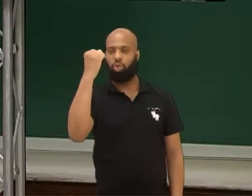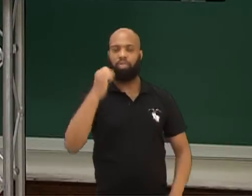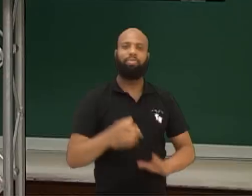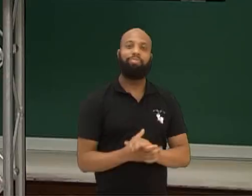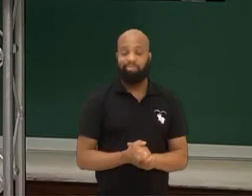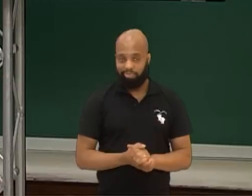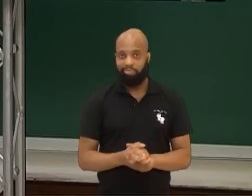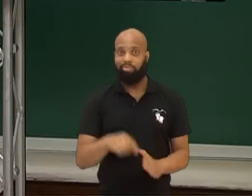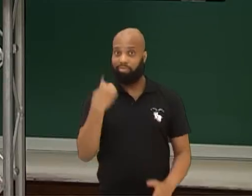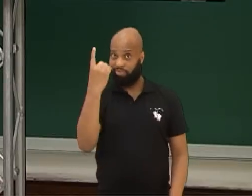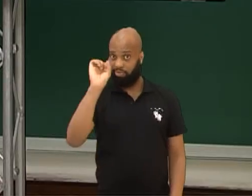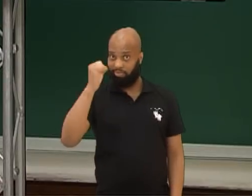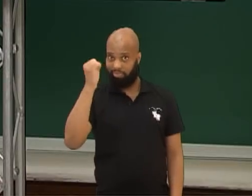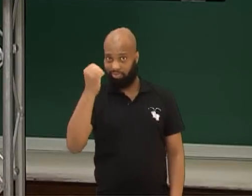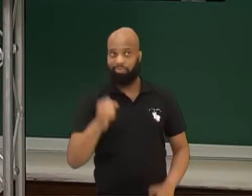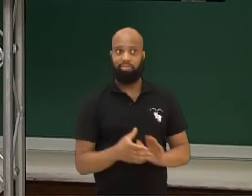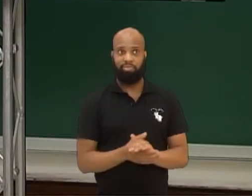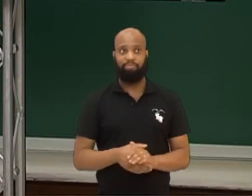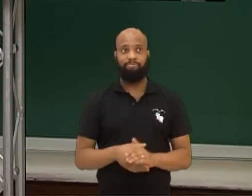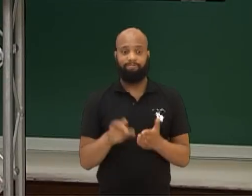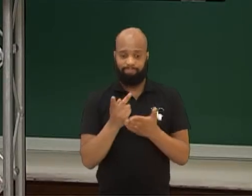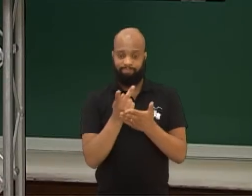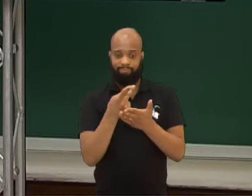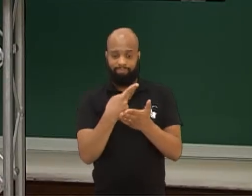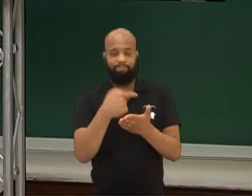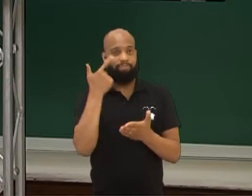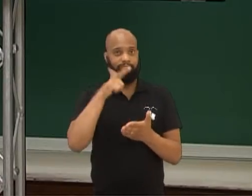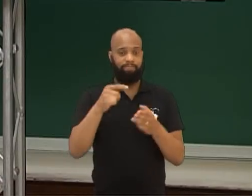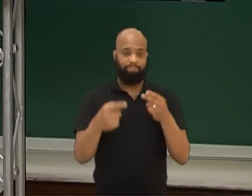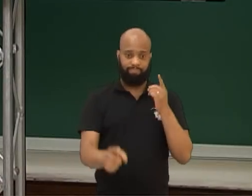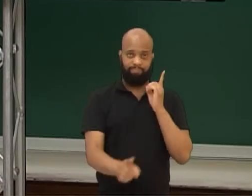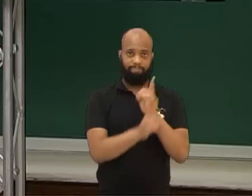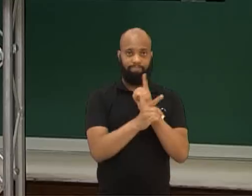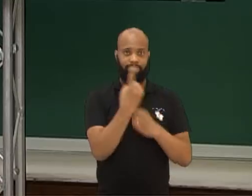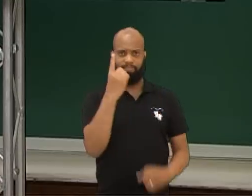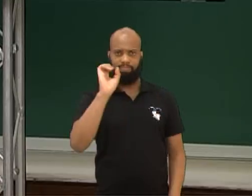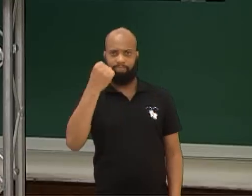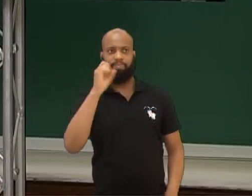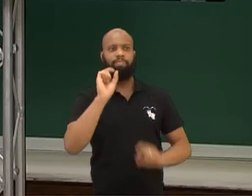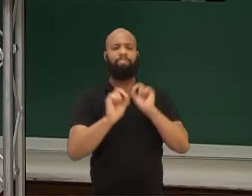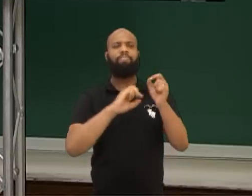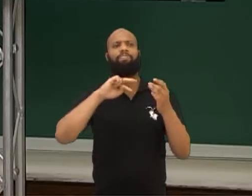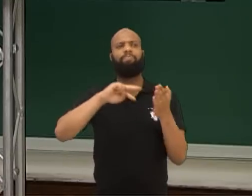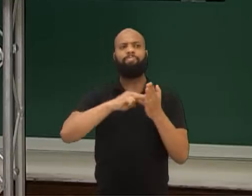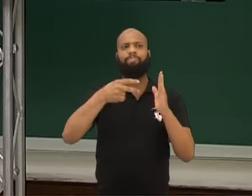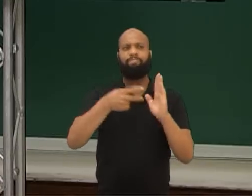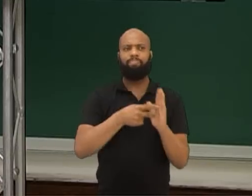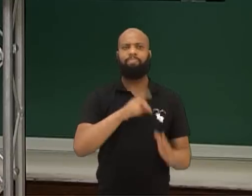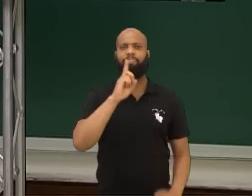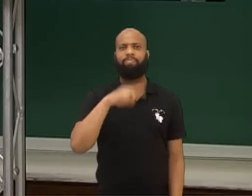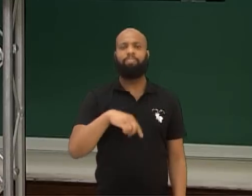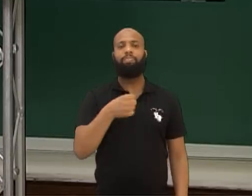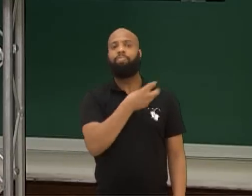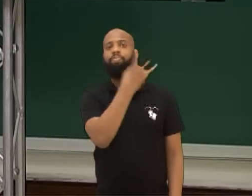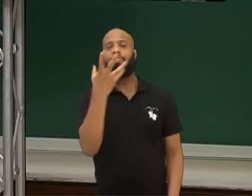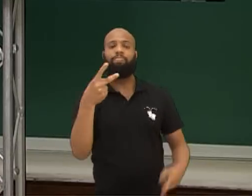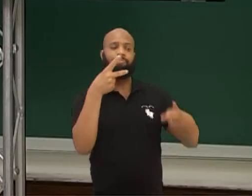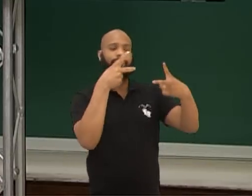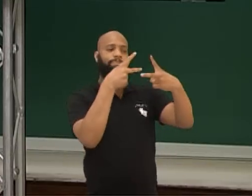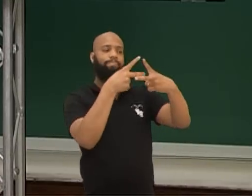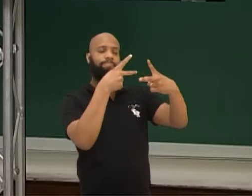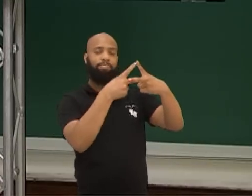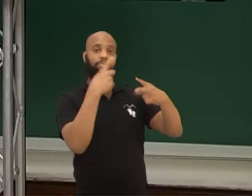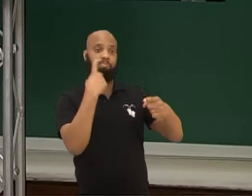aqui. Então, ó, no desenho, eu obtive 18. E o que é esse 18? Vamos voltar aqui, ó.